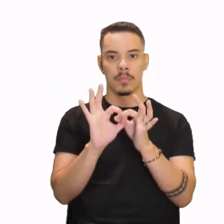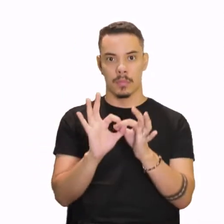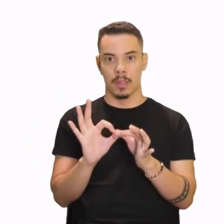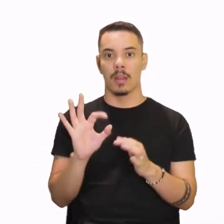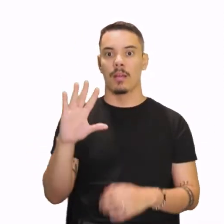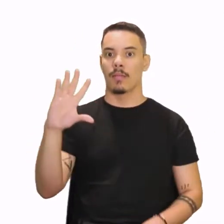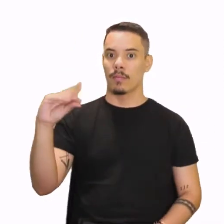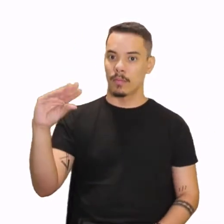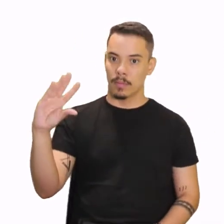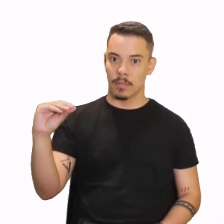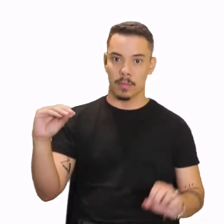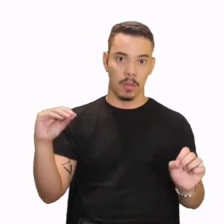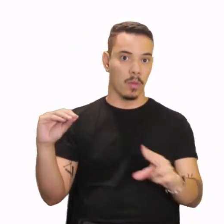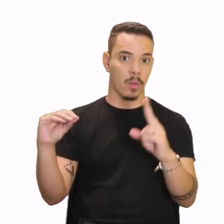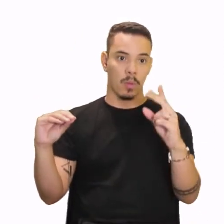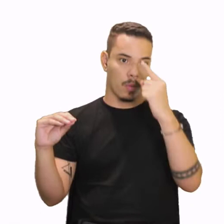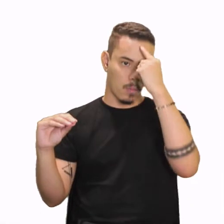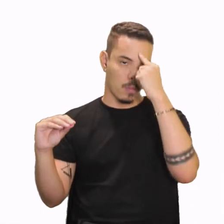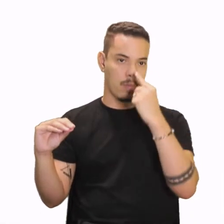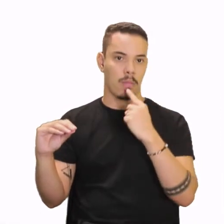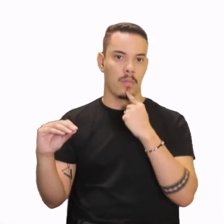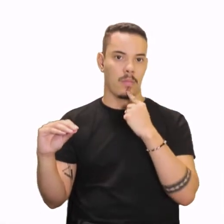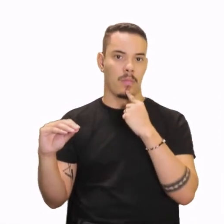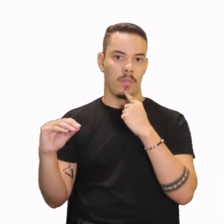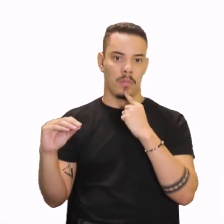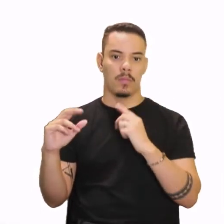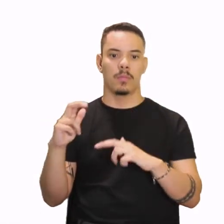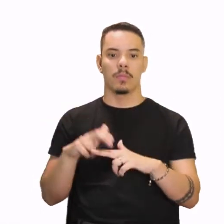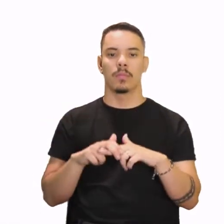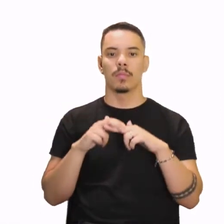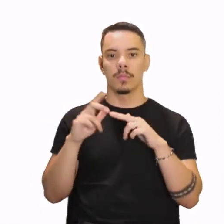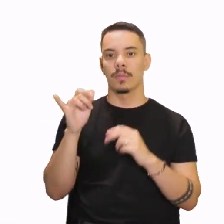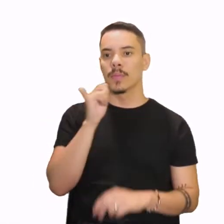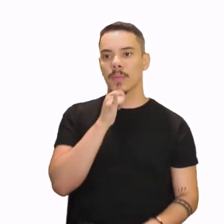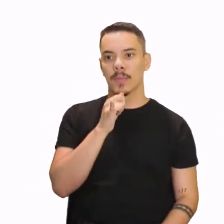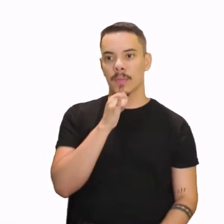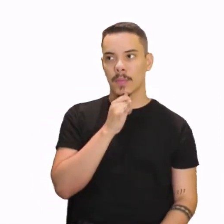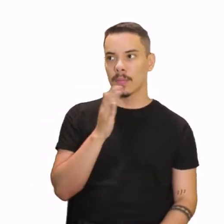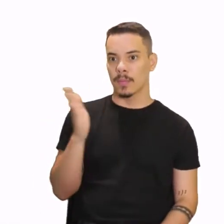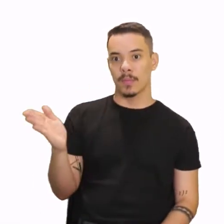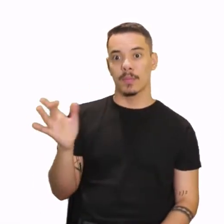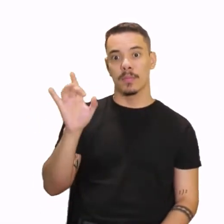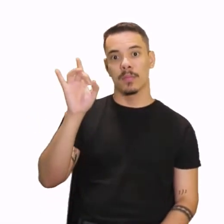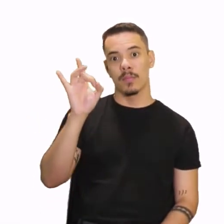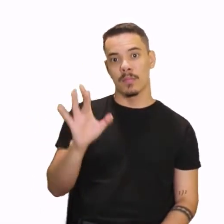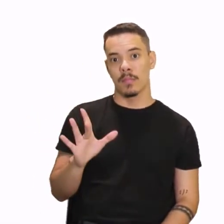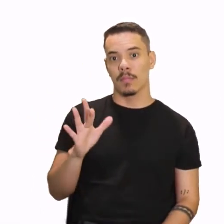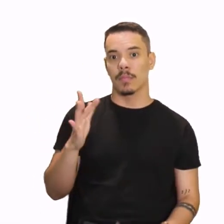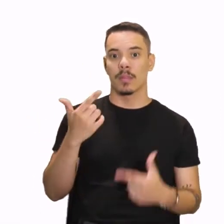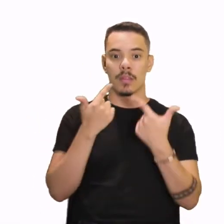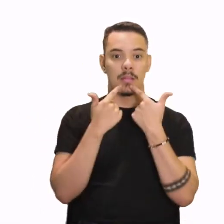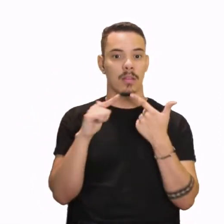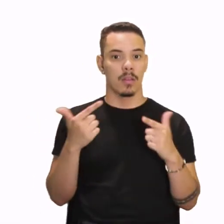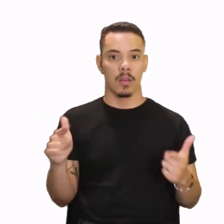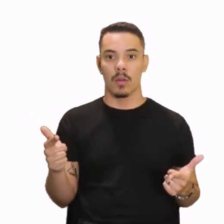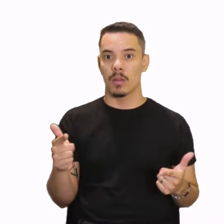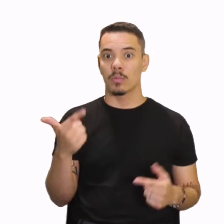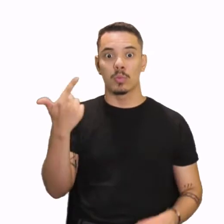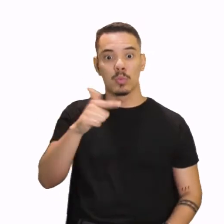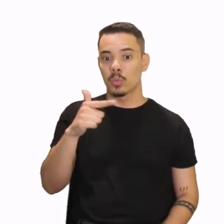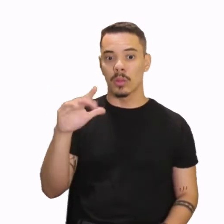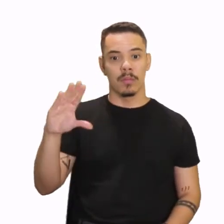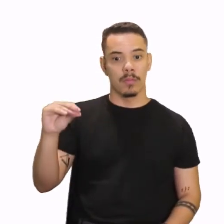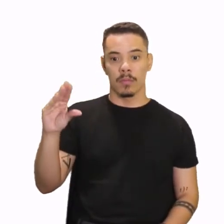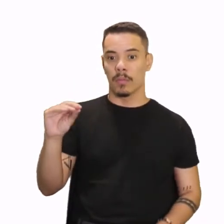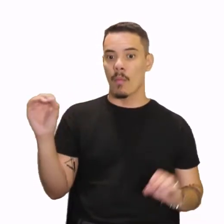a não verbal neste exemplo aqui nós só temos a linguagem não verbal porque